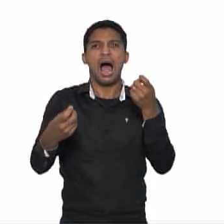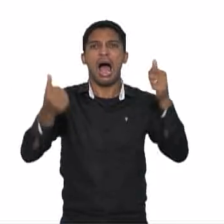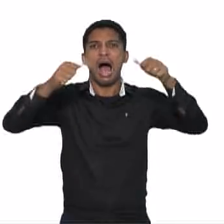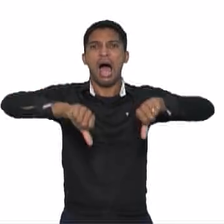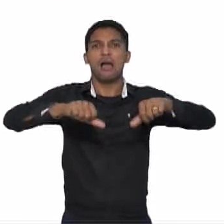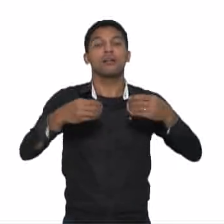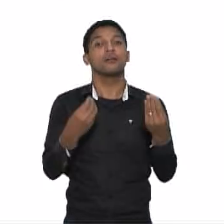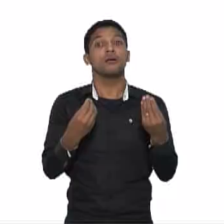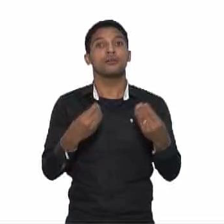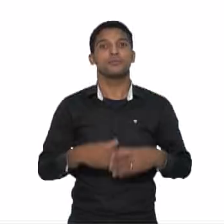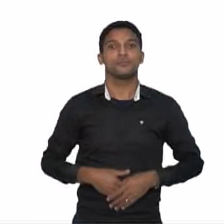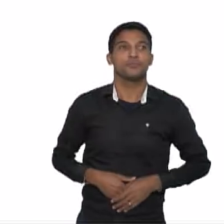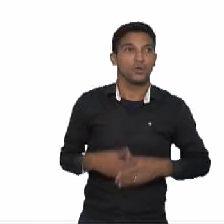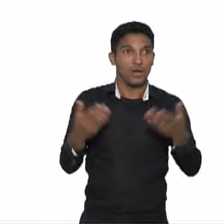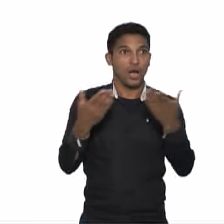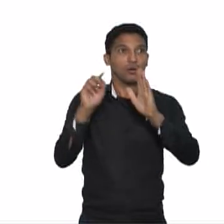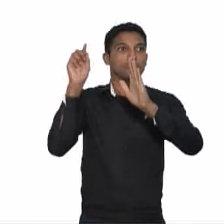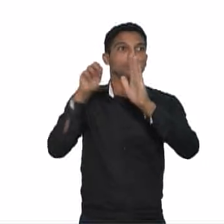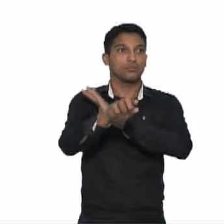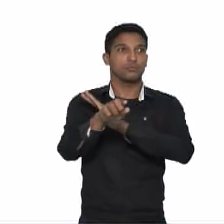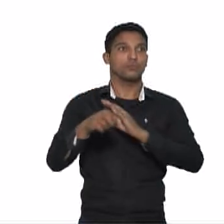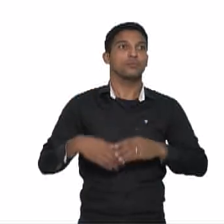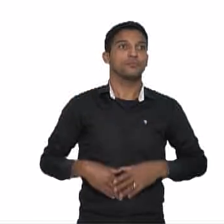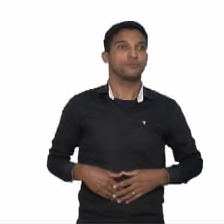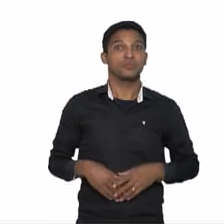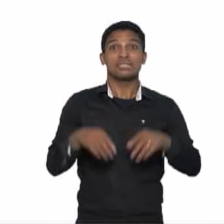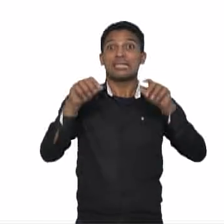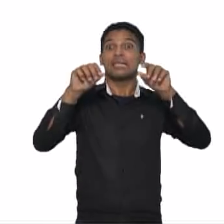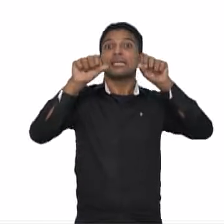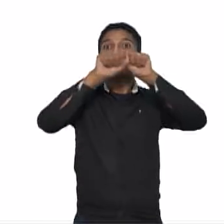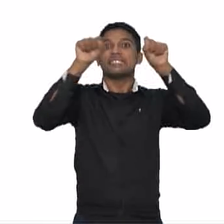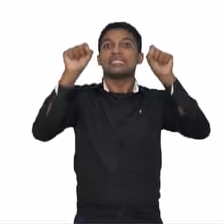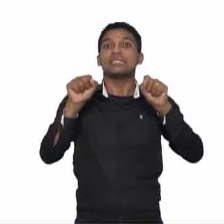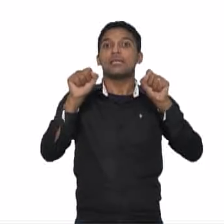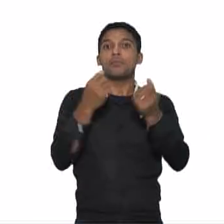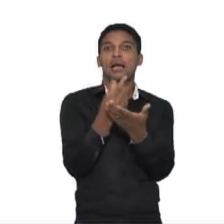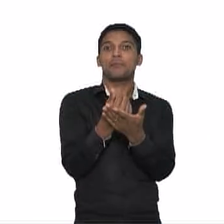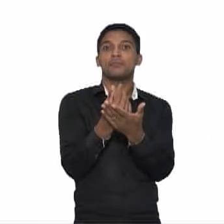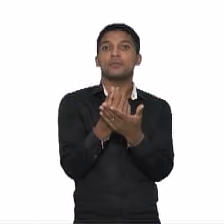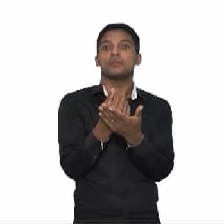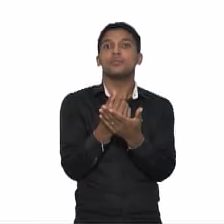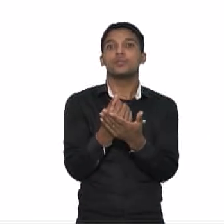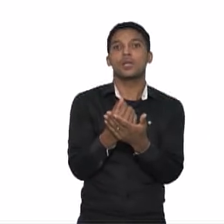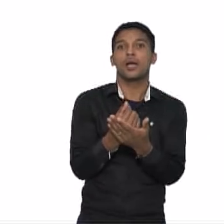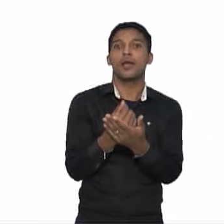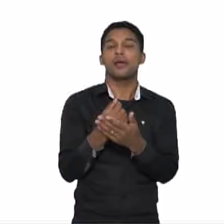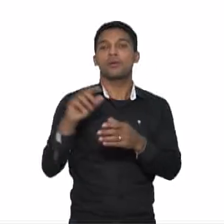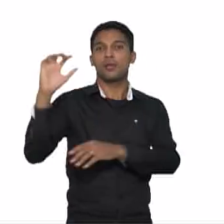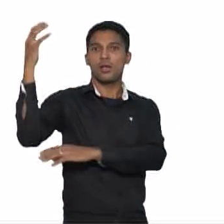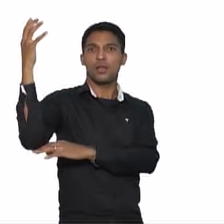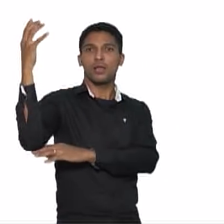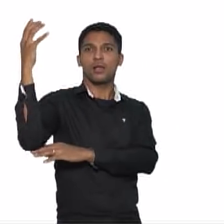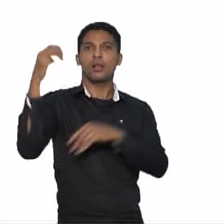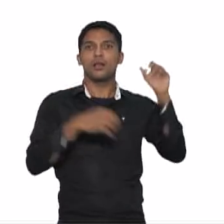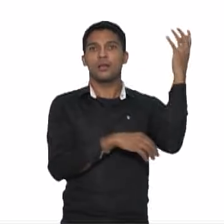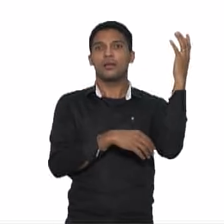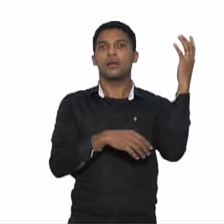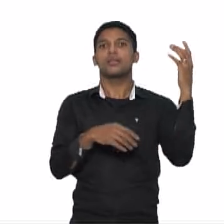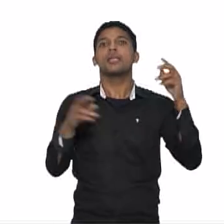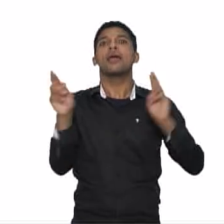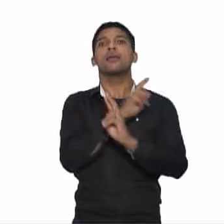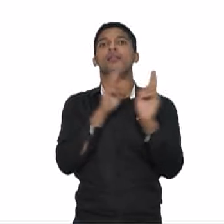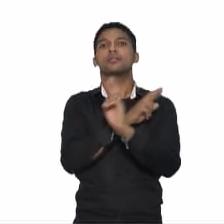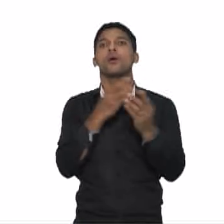entre o ser humano e a natureza no sistema capitalista? Letra A. As transformações da natureza causadas pelo ser